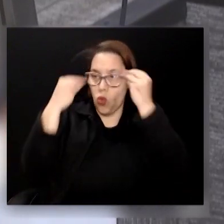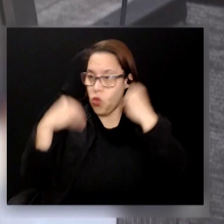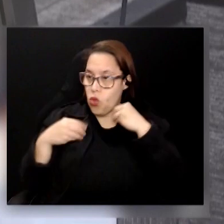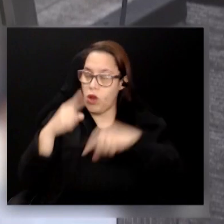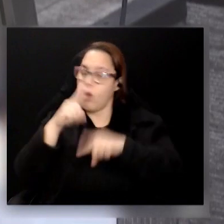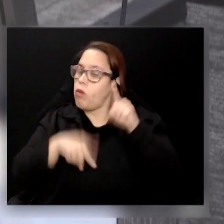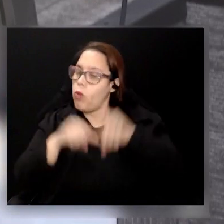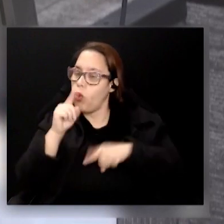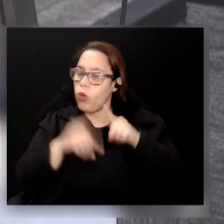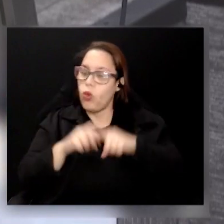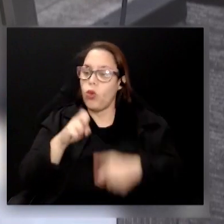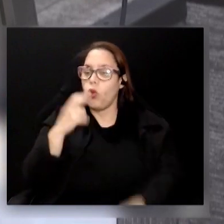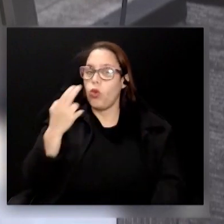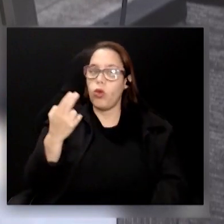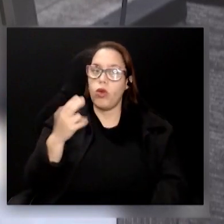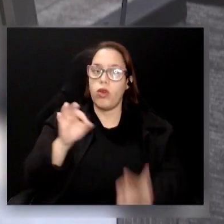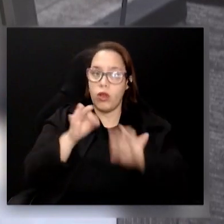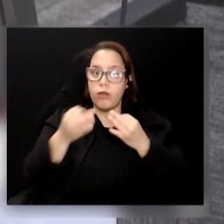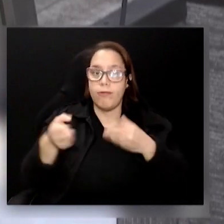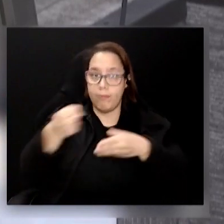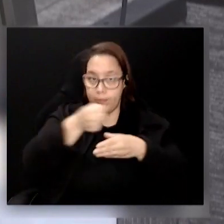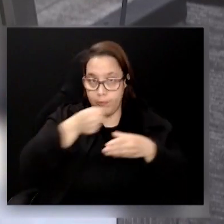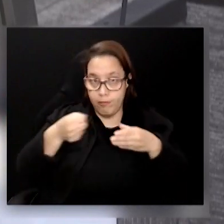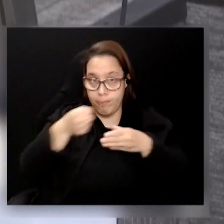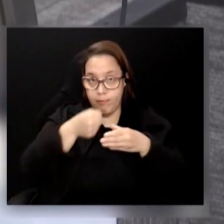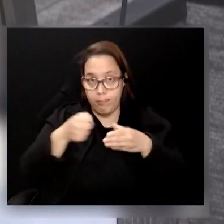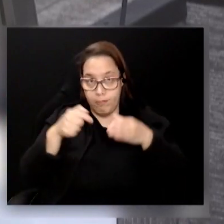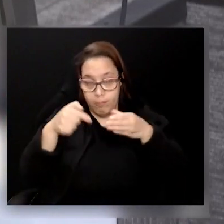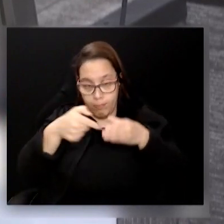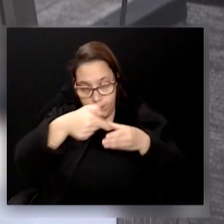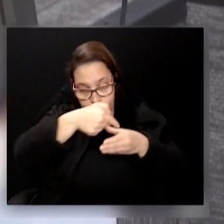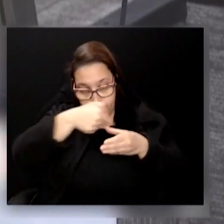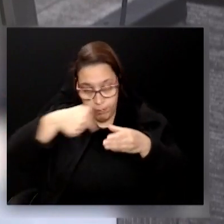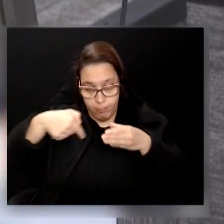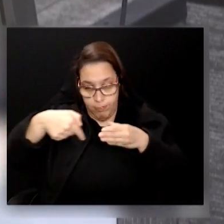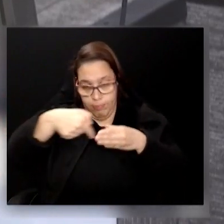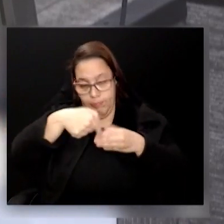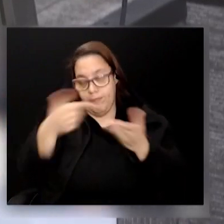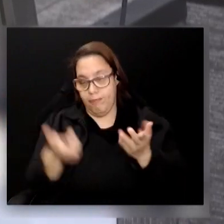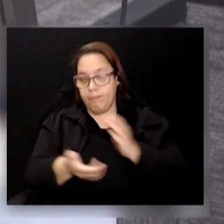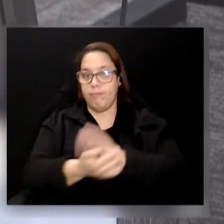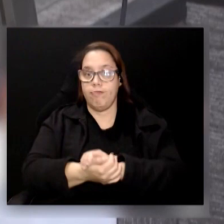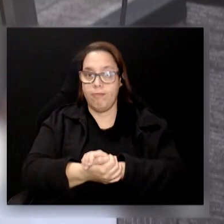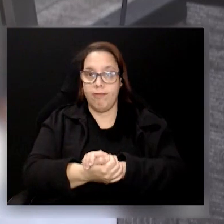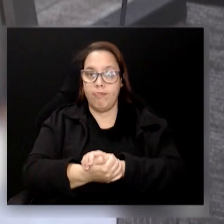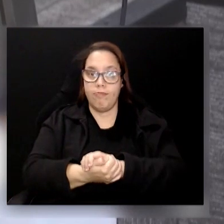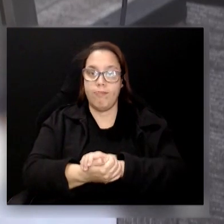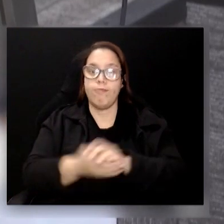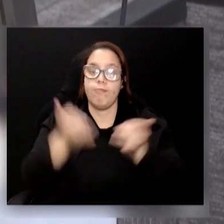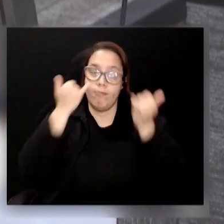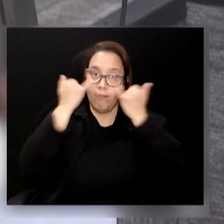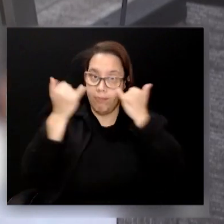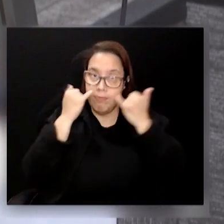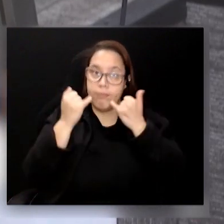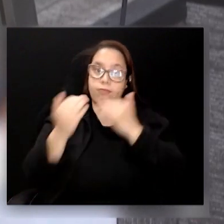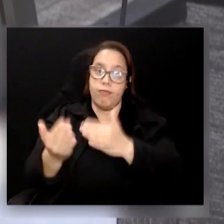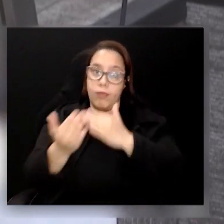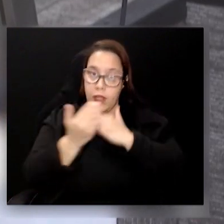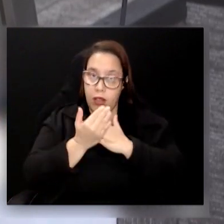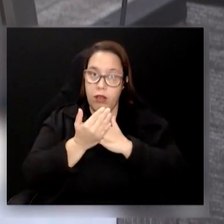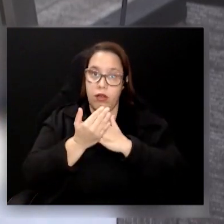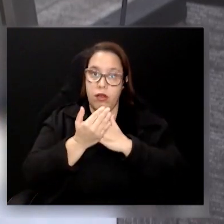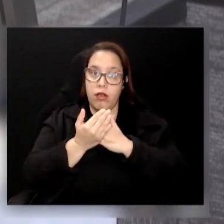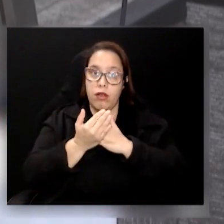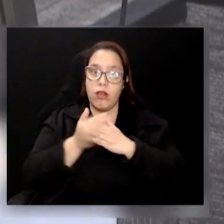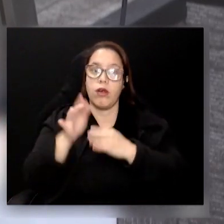numa simples panela, né, como a gente discutiu aqui hoje. Então, todas essas informações é para trazer também aos pais,